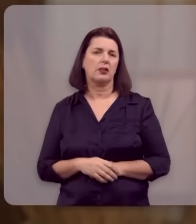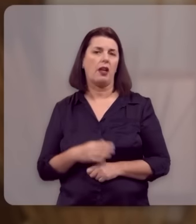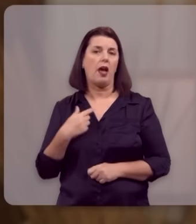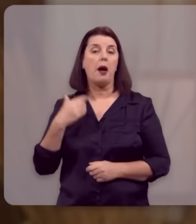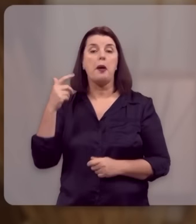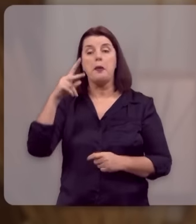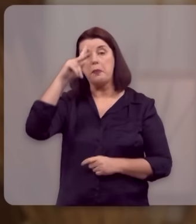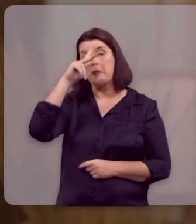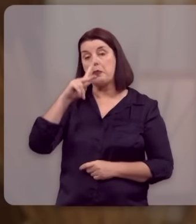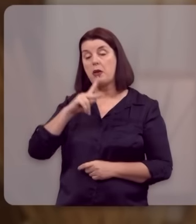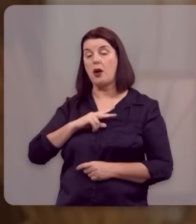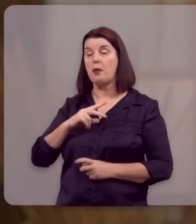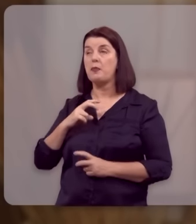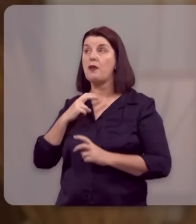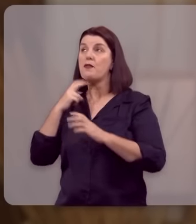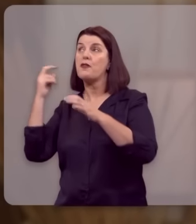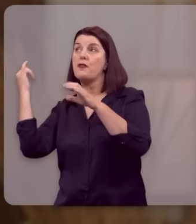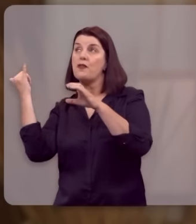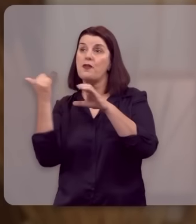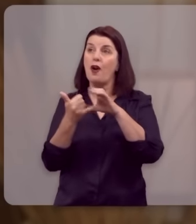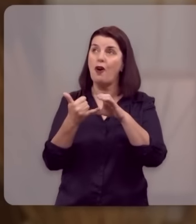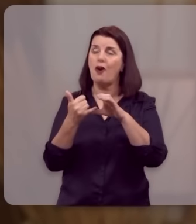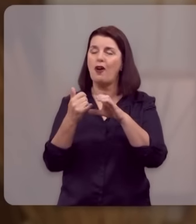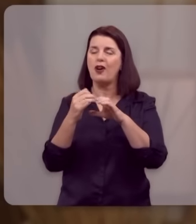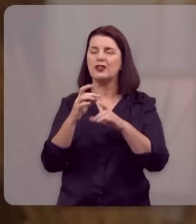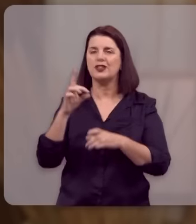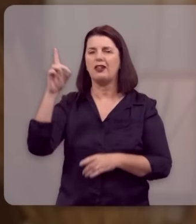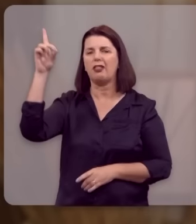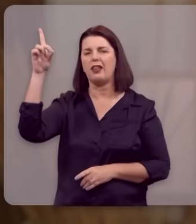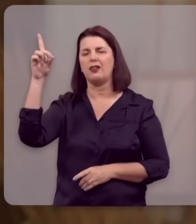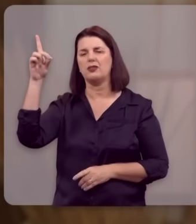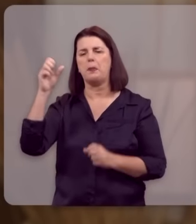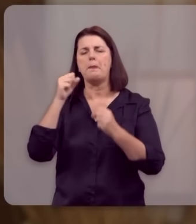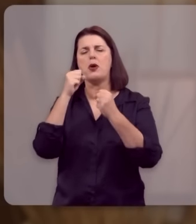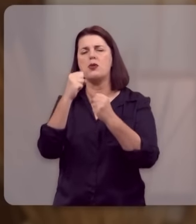que ela é a própria voz de Deus, poderosa.